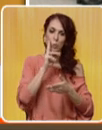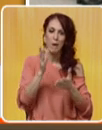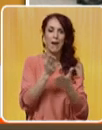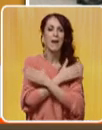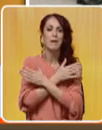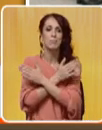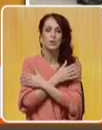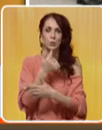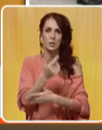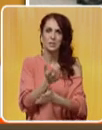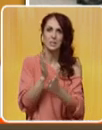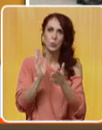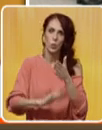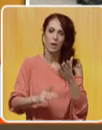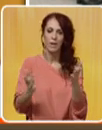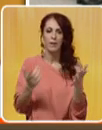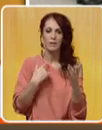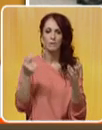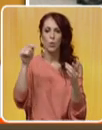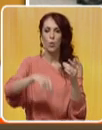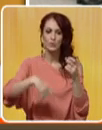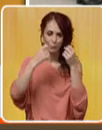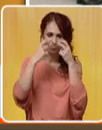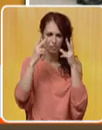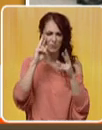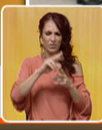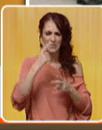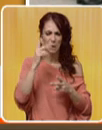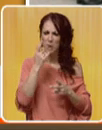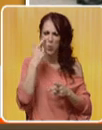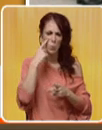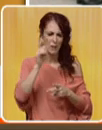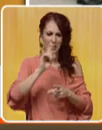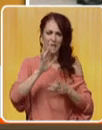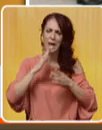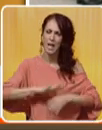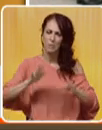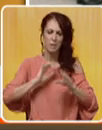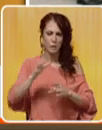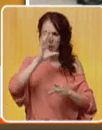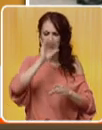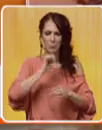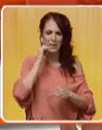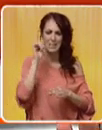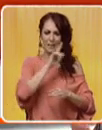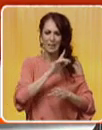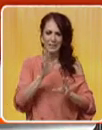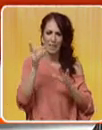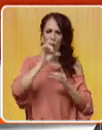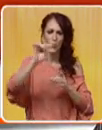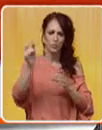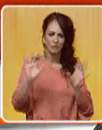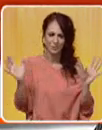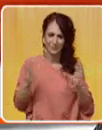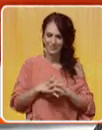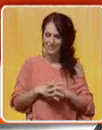aqueles amigos todos e colegas eh terem Aparecido hoje na televisão Ah mas não não reconhecemos eles que estejam descansados não eles estão estejam descansados estão muito longe